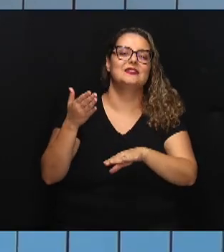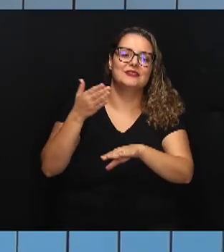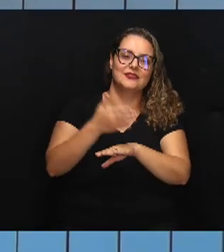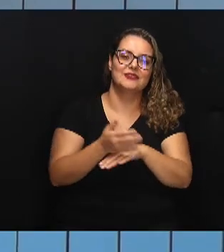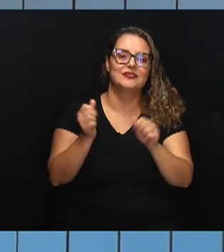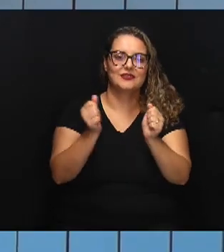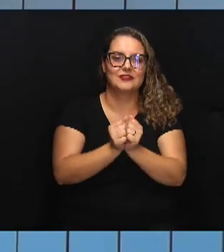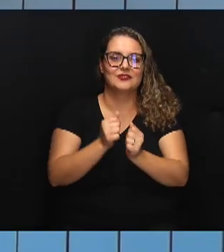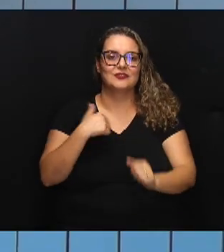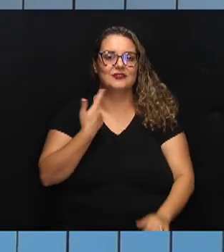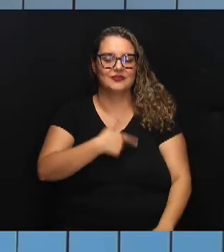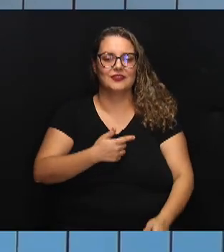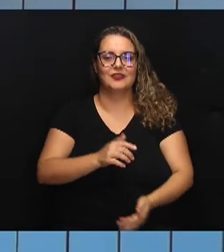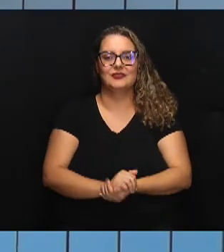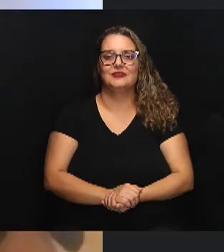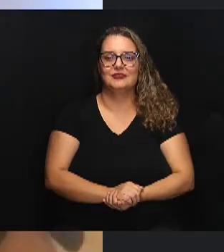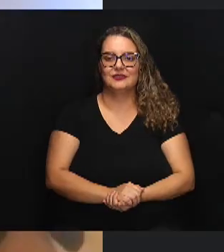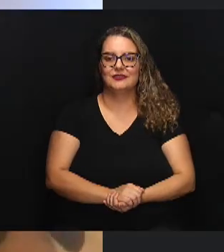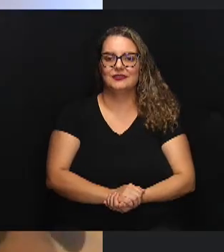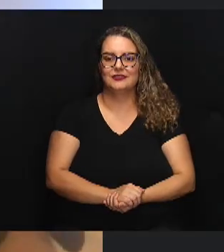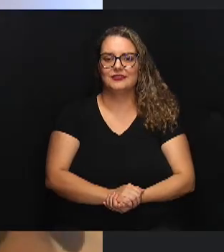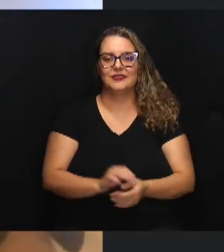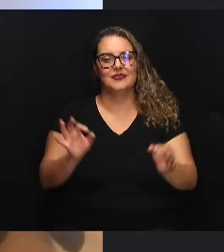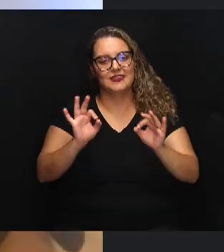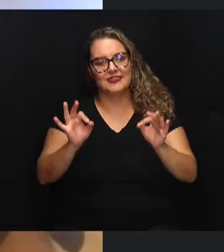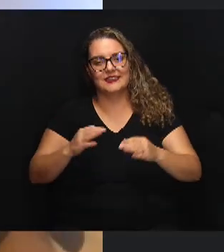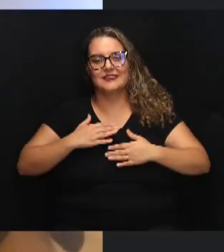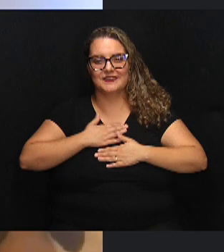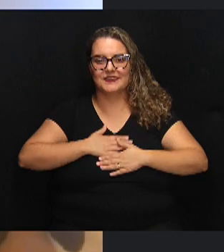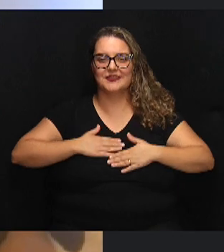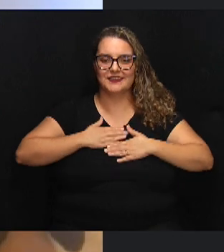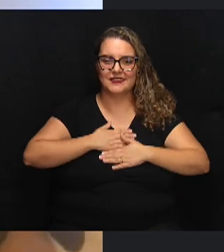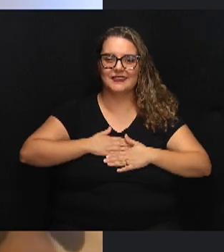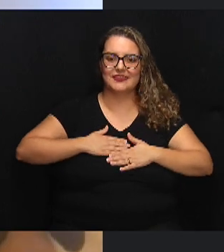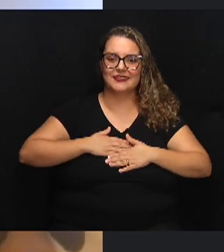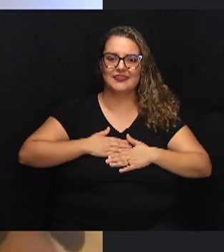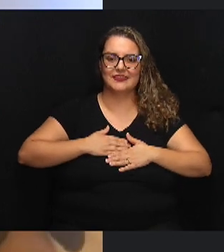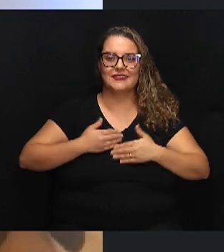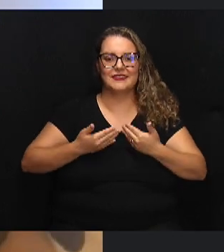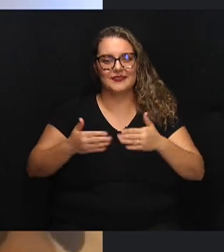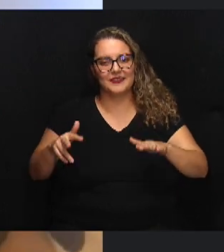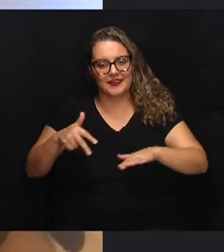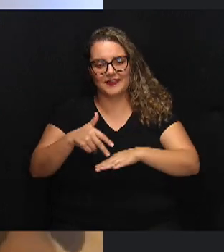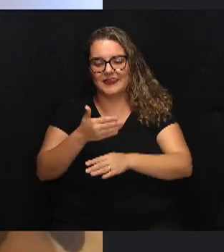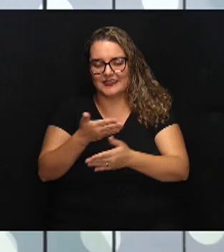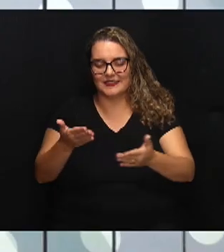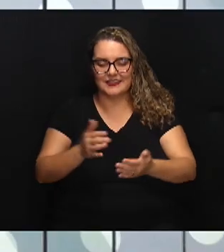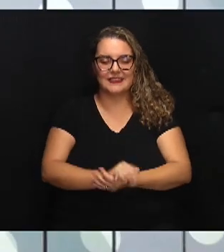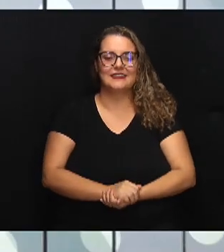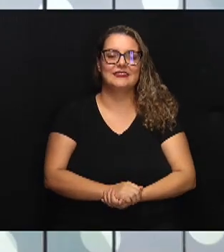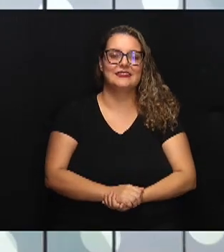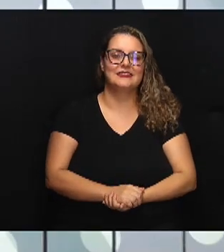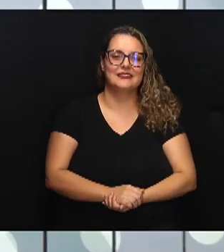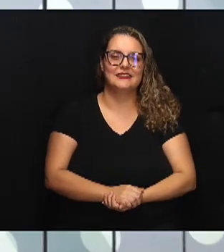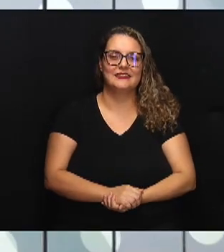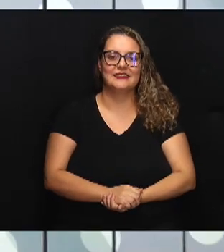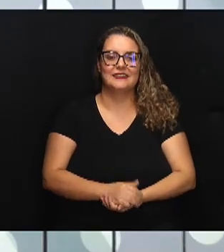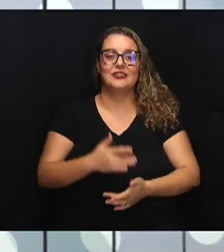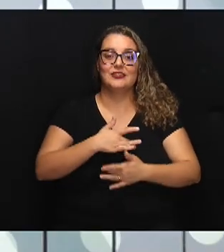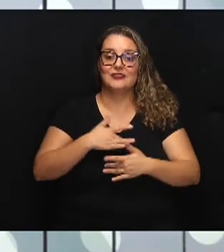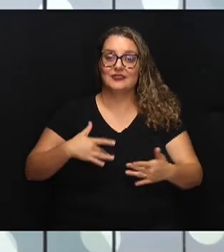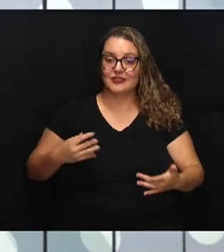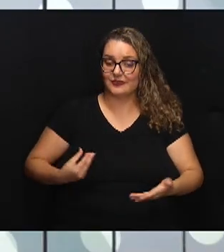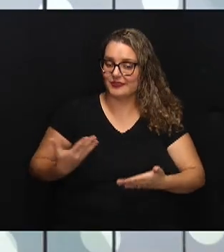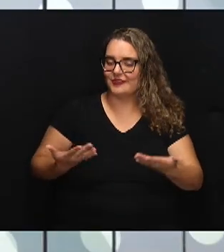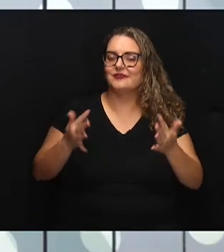sua disposição. Imagina, foi um prazer e fico à disposição. O Saúde é Vida